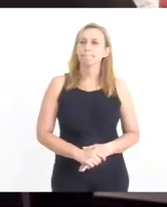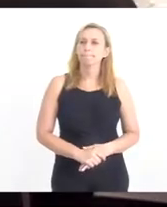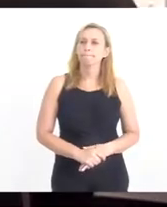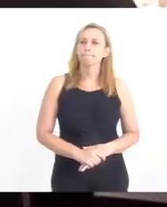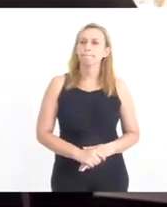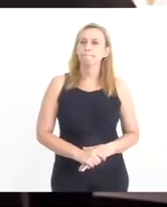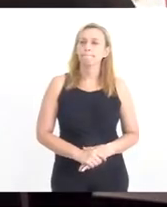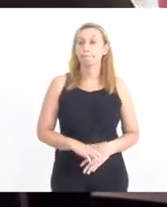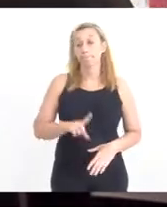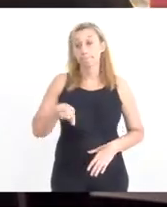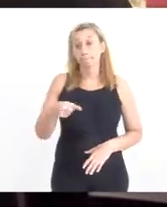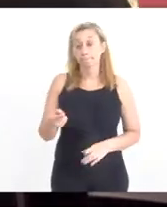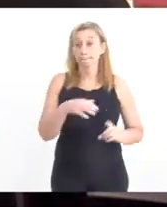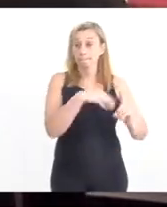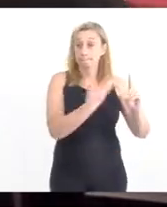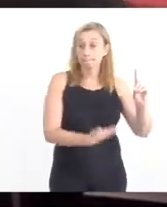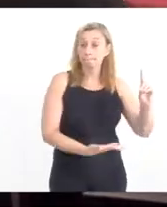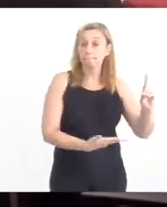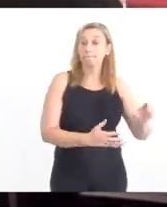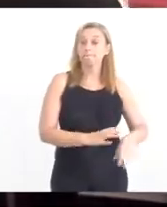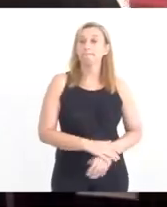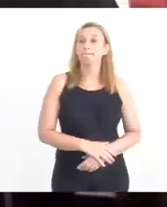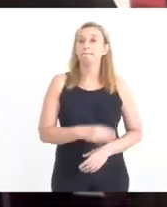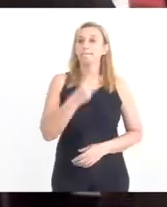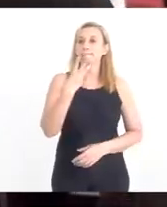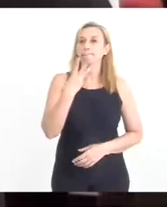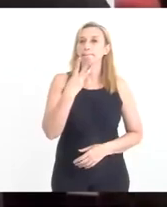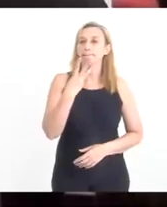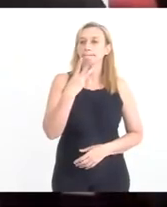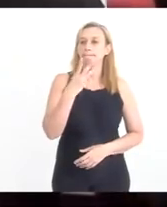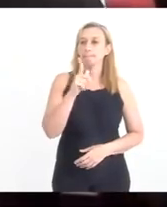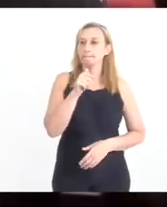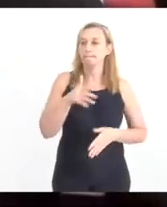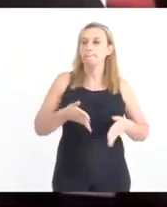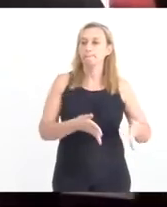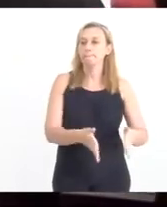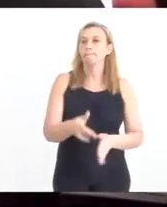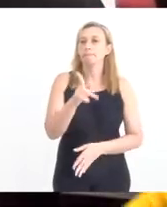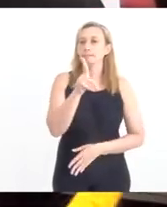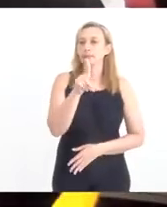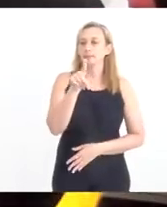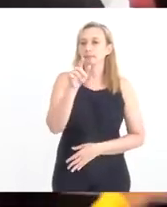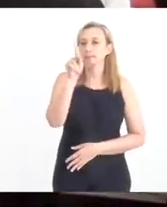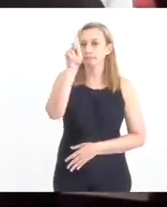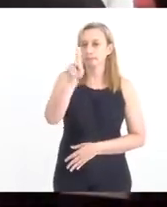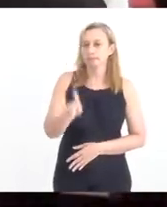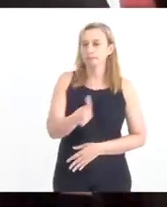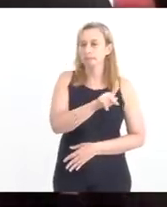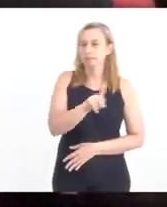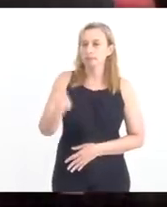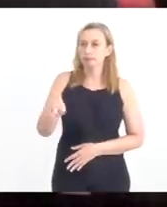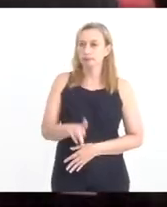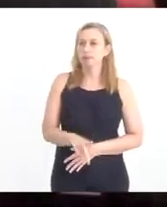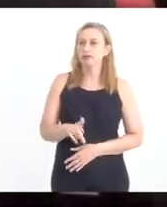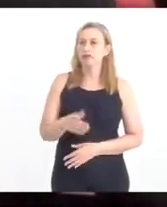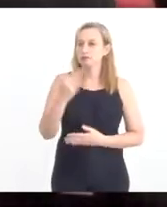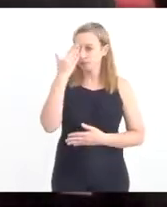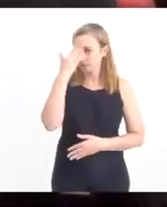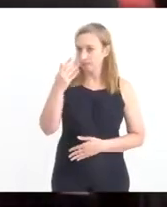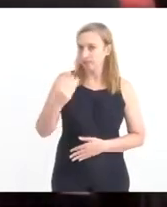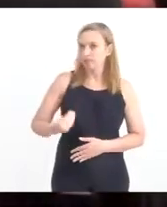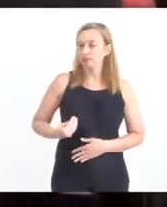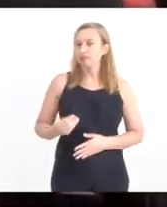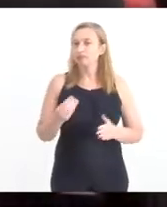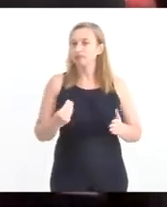bom próximo homenagem agora vem diretamente de Três Rios o padre medoro é isso que agradecer muito que ele pode vir hoje